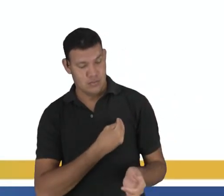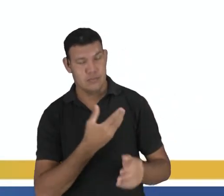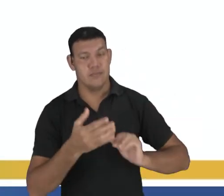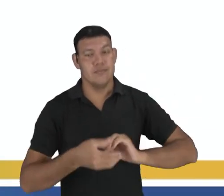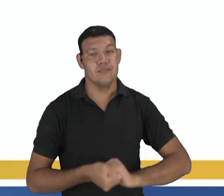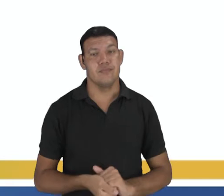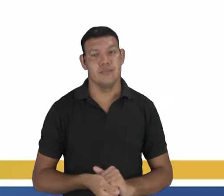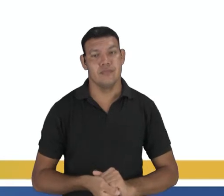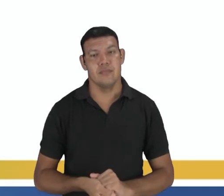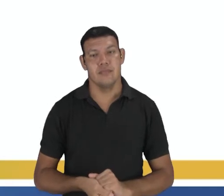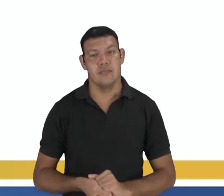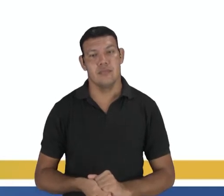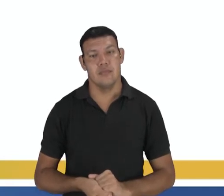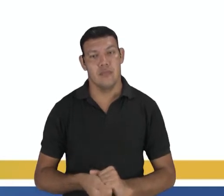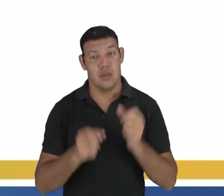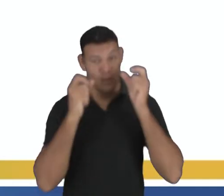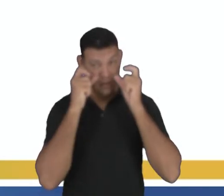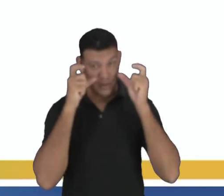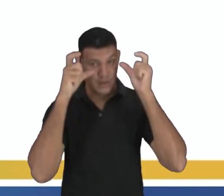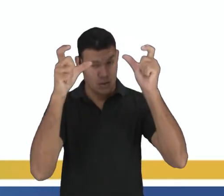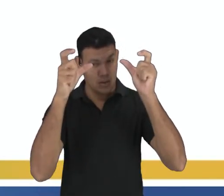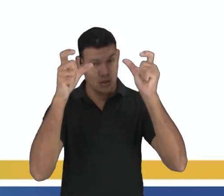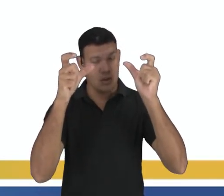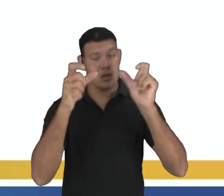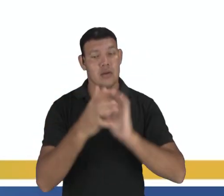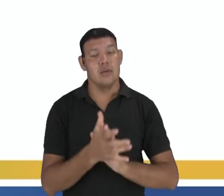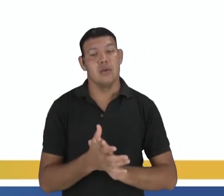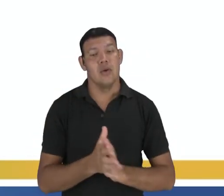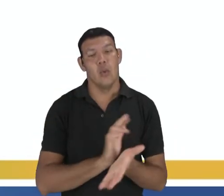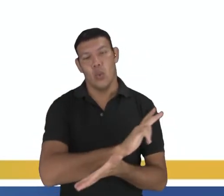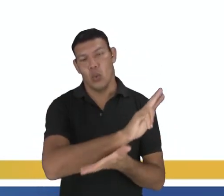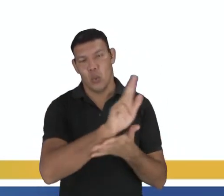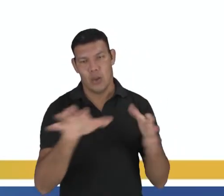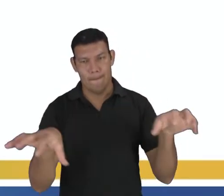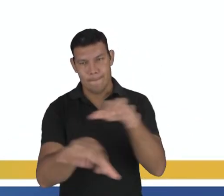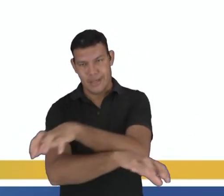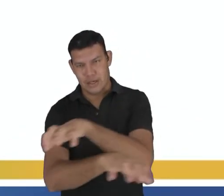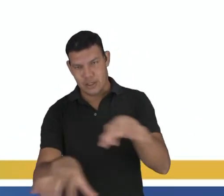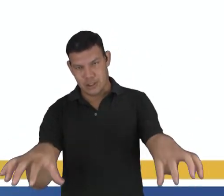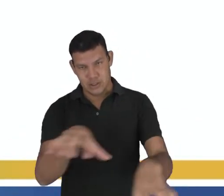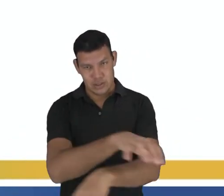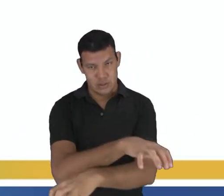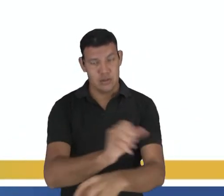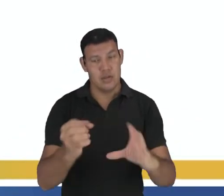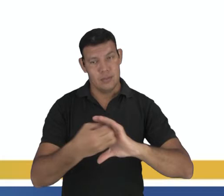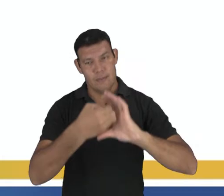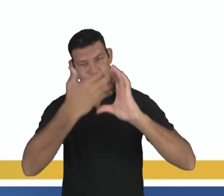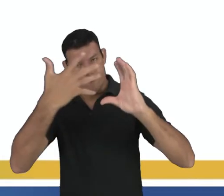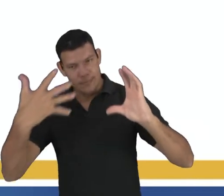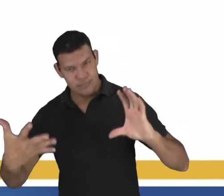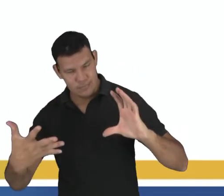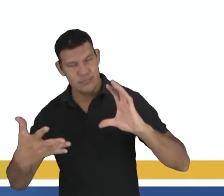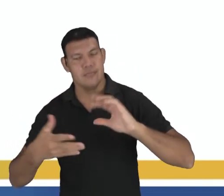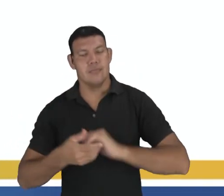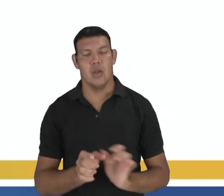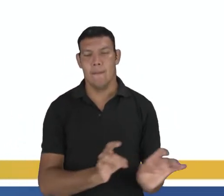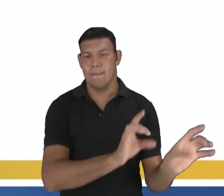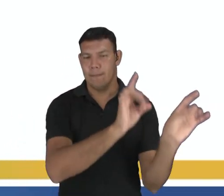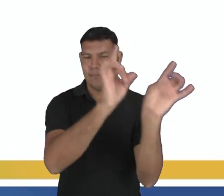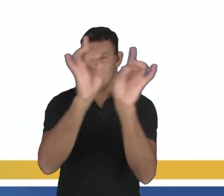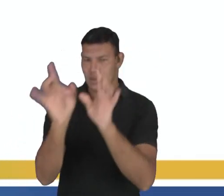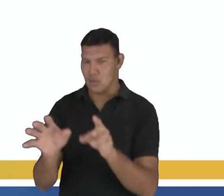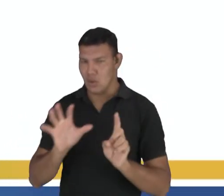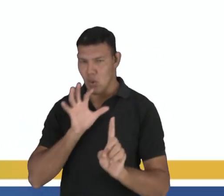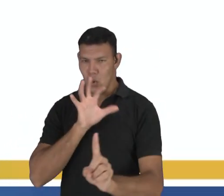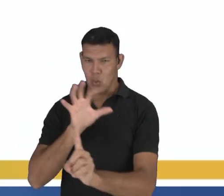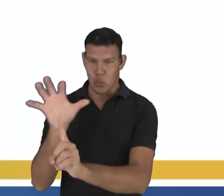comunidades. Ao chamarmos a atenção para a observação dos diversos ecossistemas e de como suas características peculiares